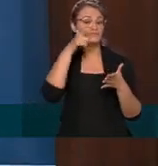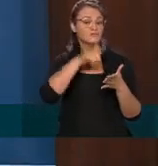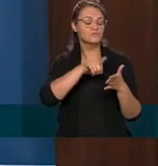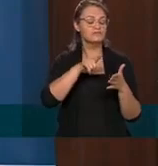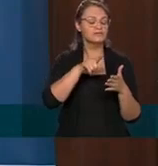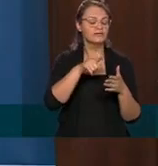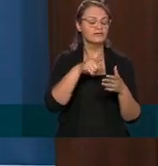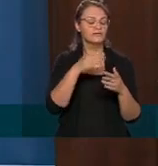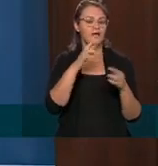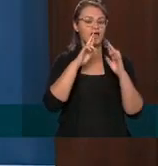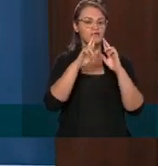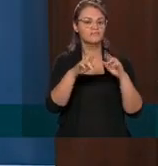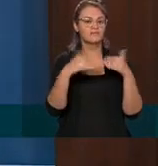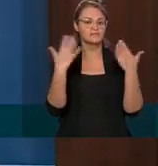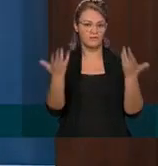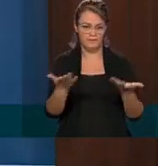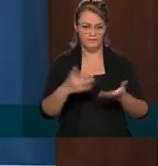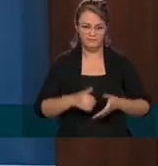eficácia.